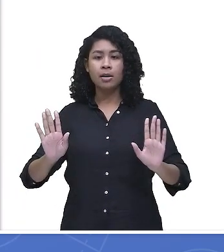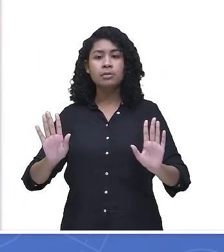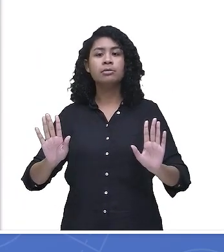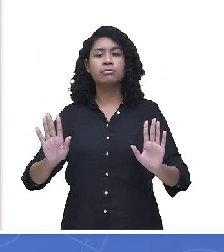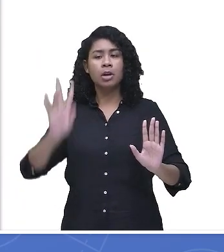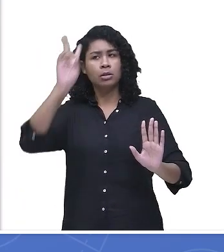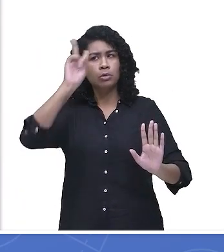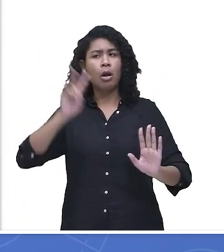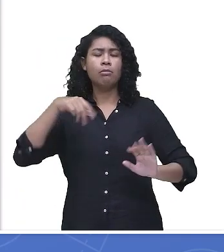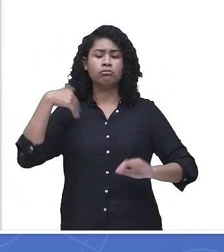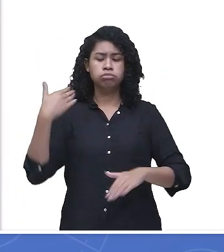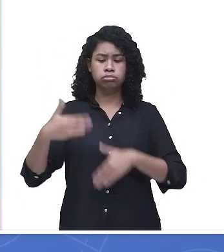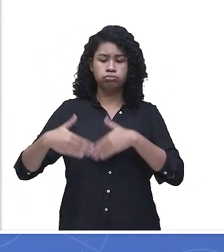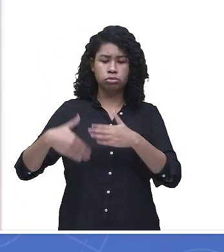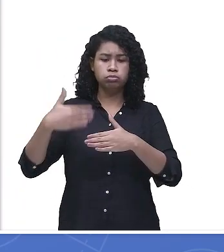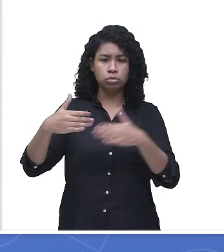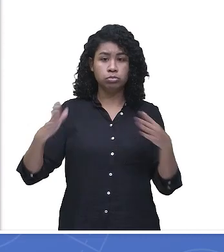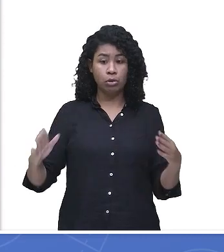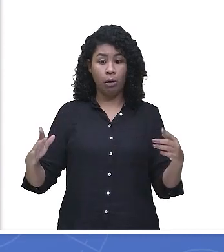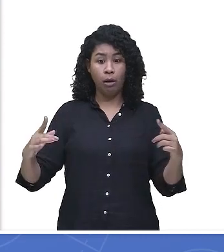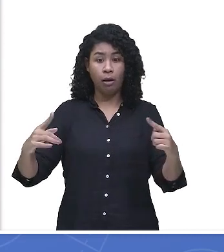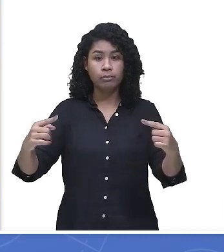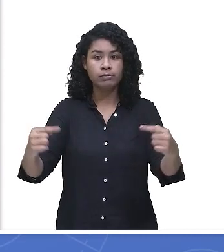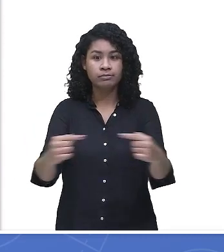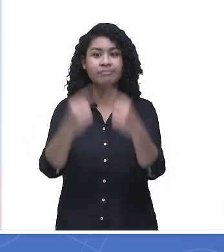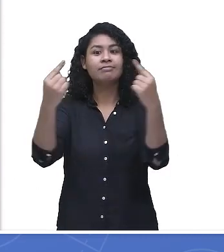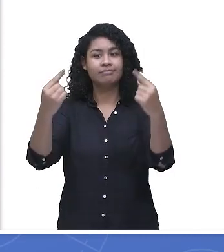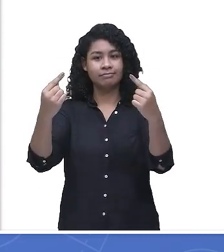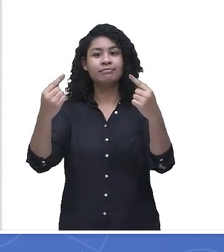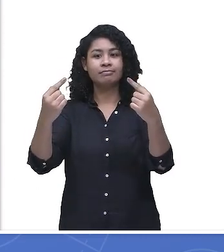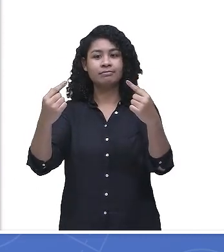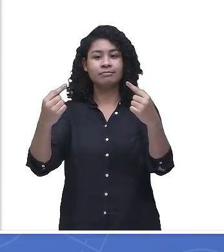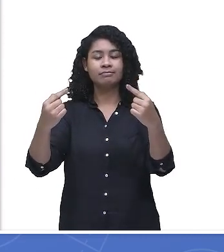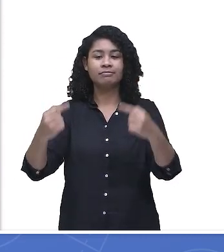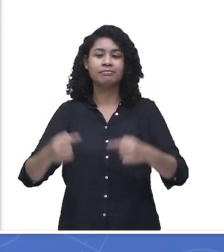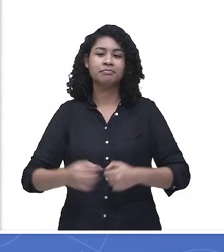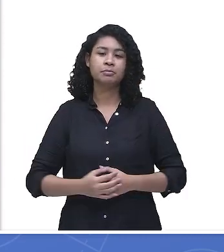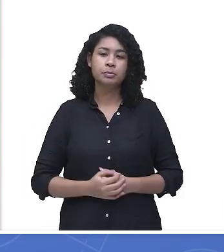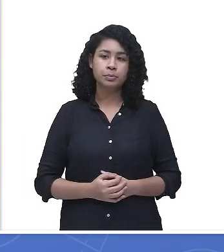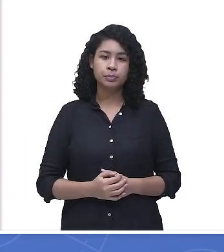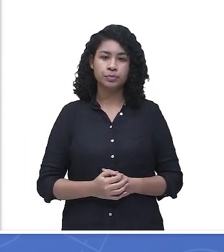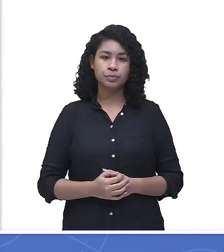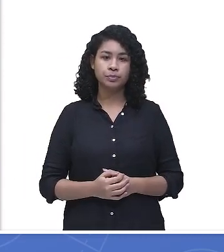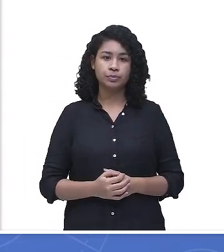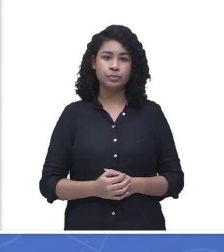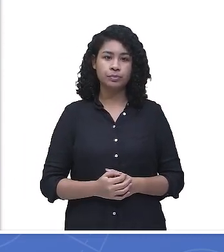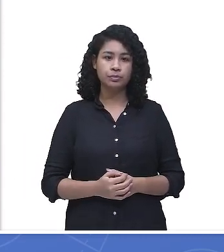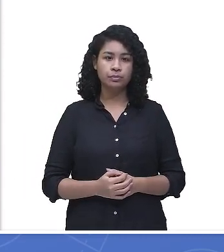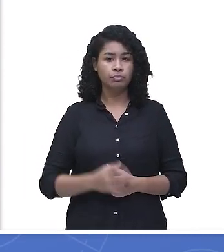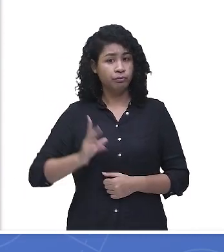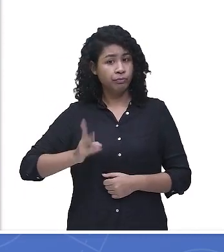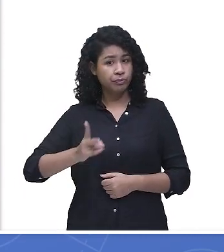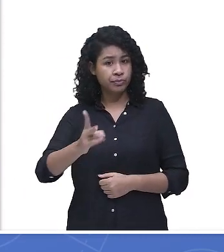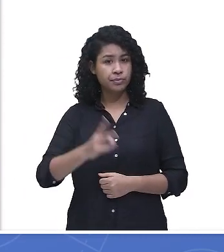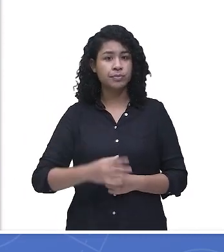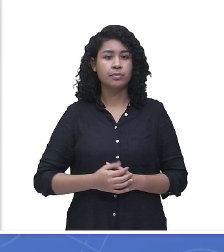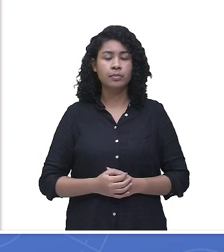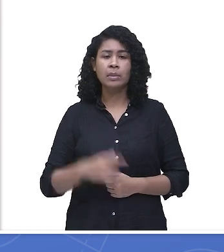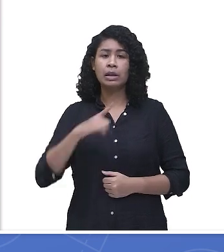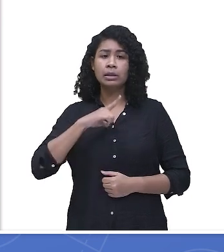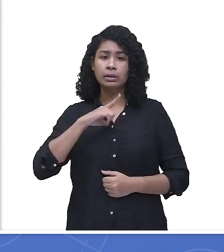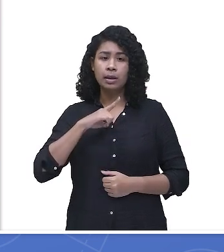histórias podem se cruzar, certo? Vamos na sequência? Olha só. Além da pluralidade